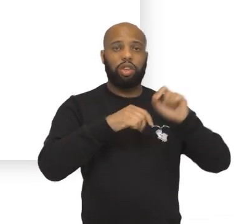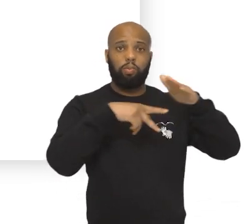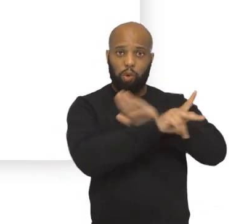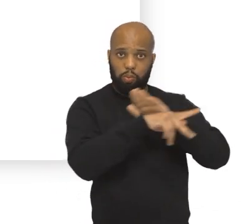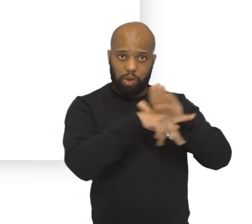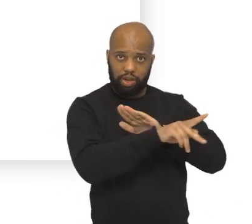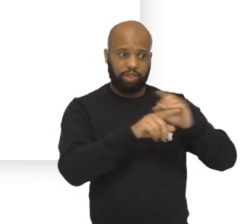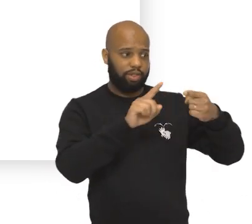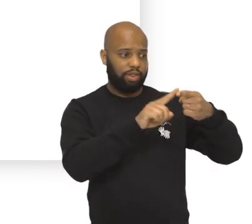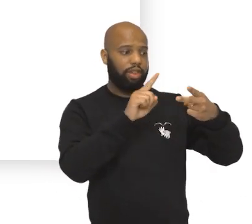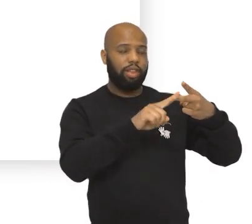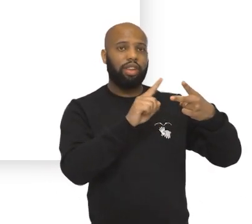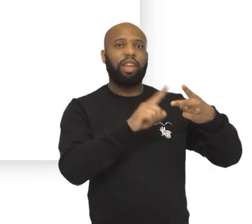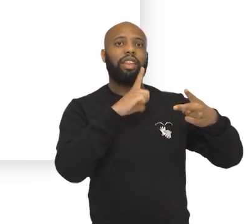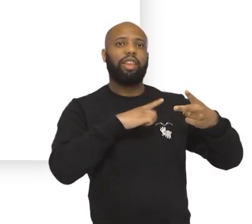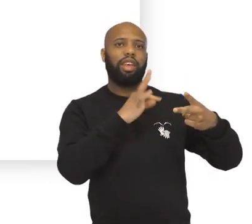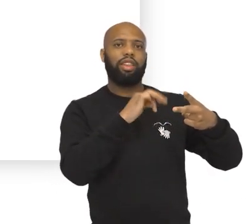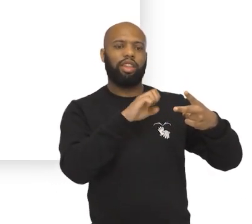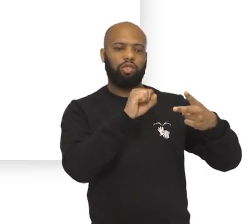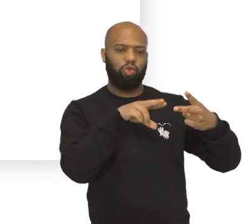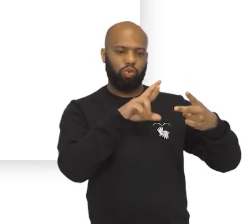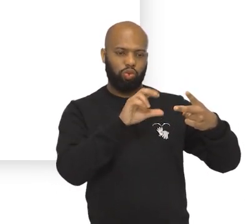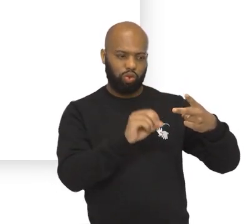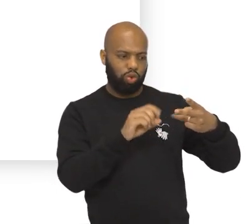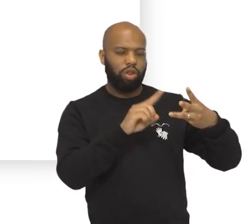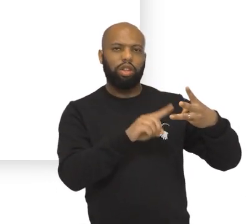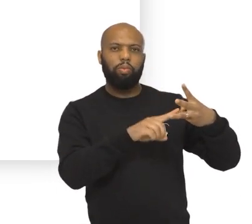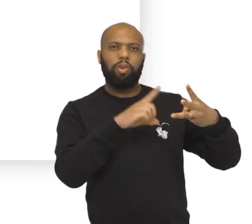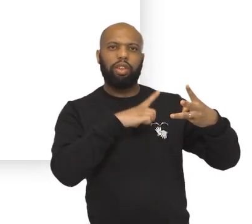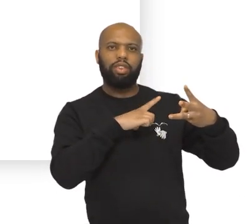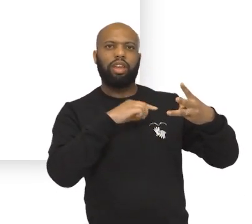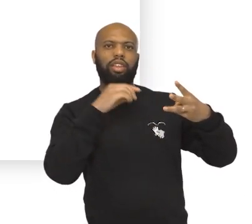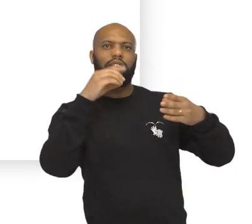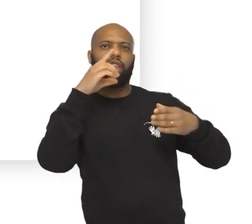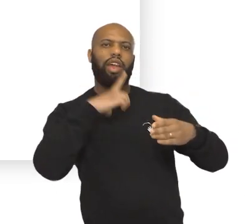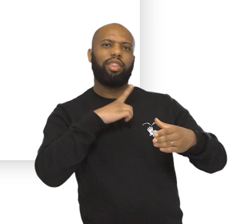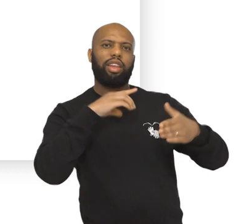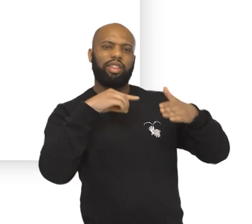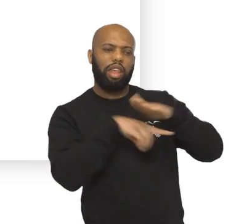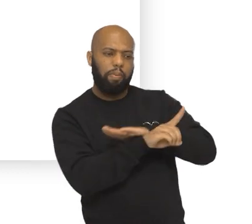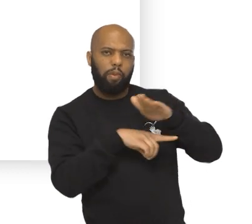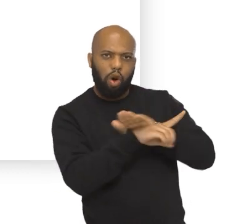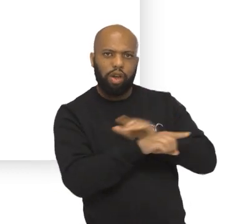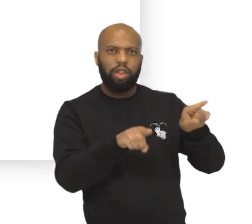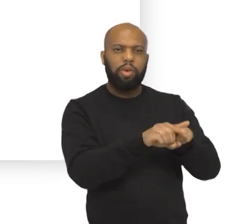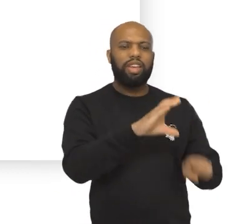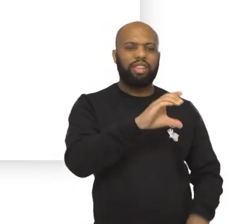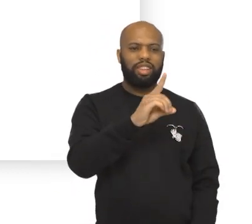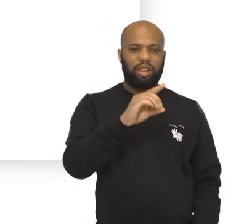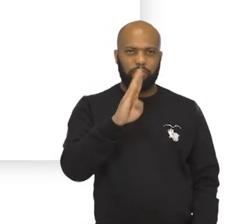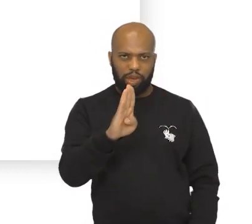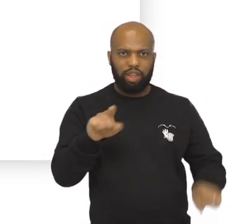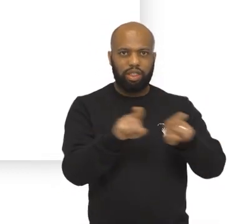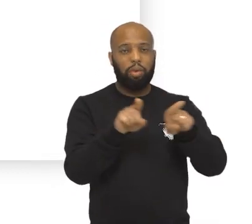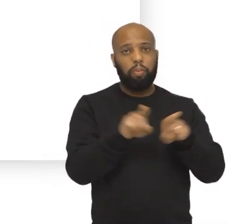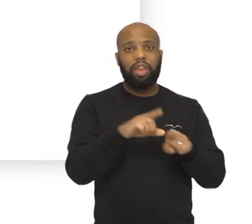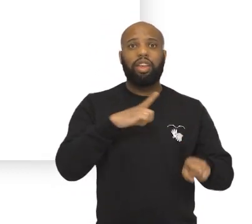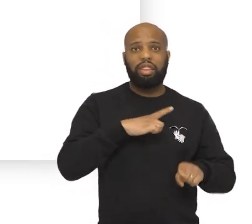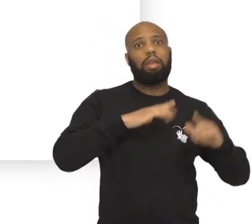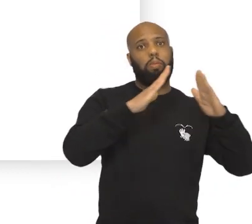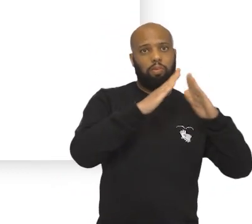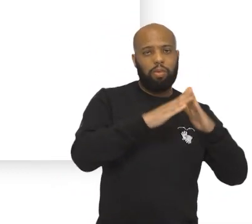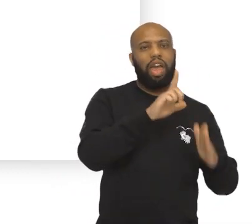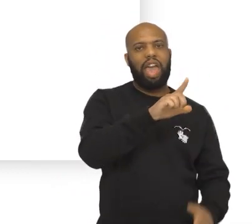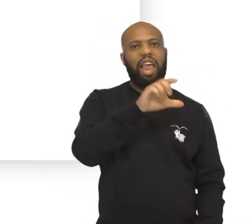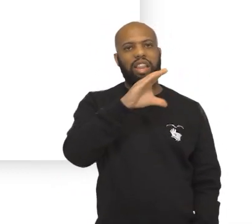seguintes caderneta de poupança tesouro direto certificado de depósito bancário CDB letras de